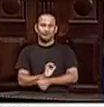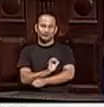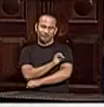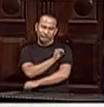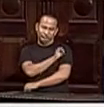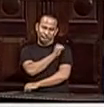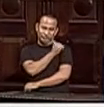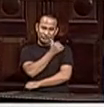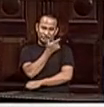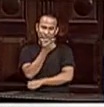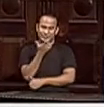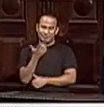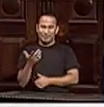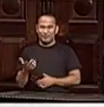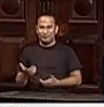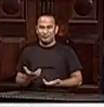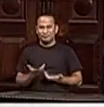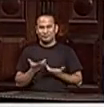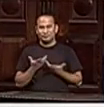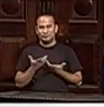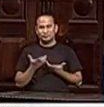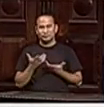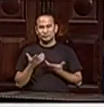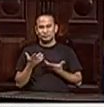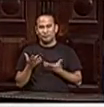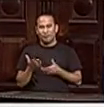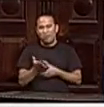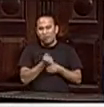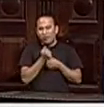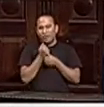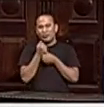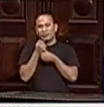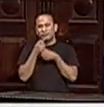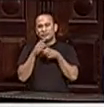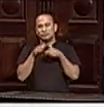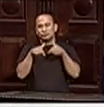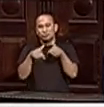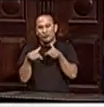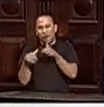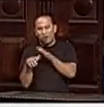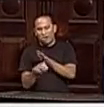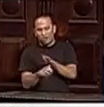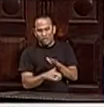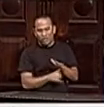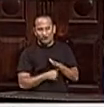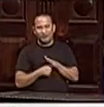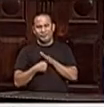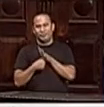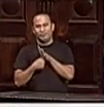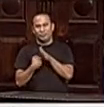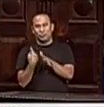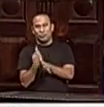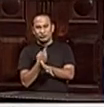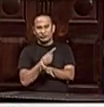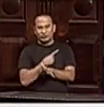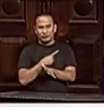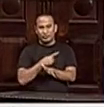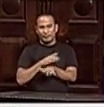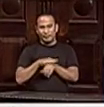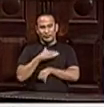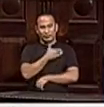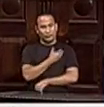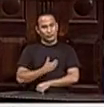Janeiro foram tomadas por grandes esquemas de corrupção e nós temos, mais do que um